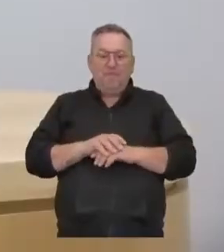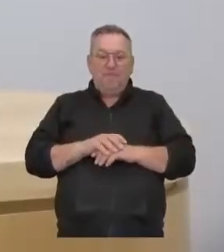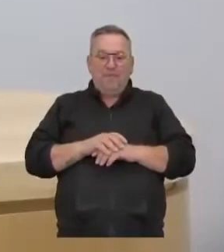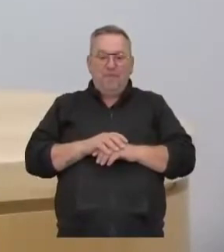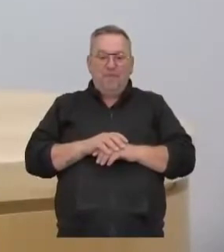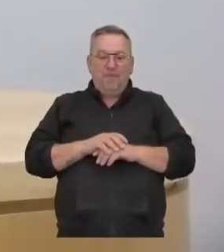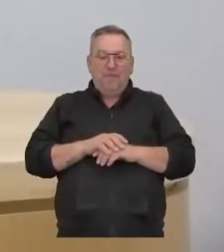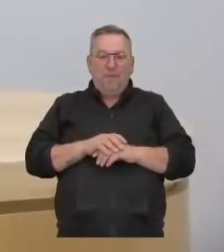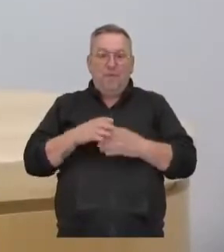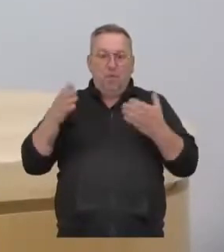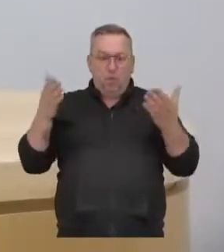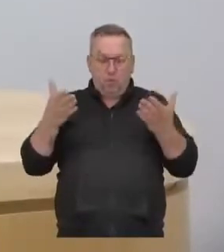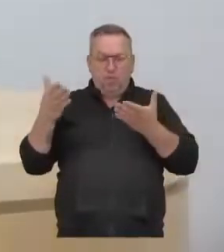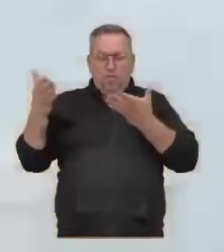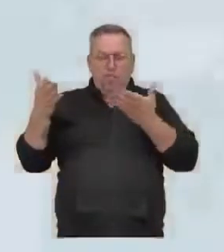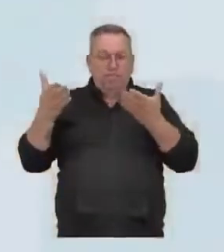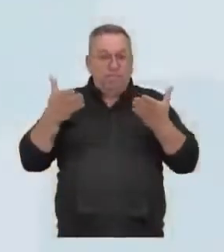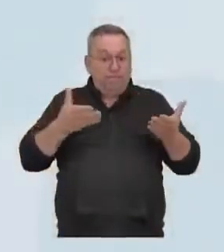acolhida de hoje.